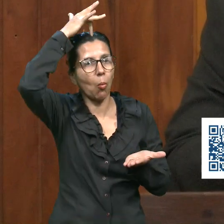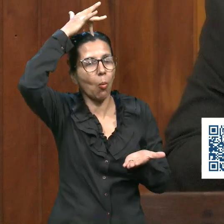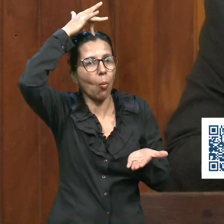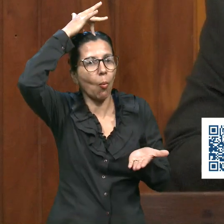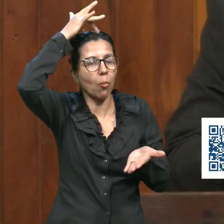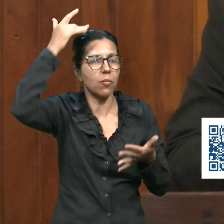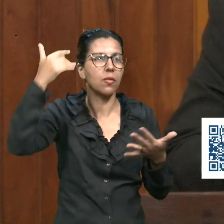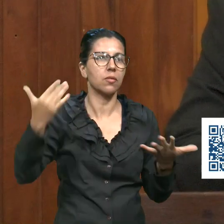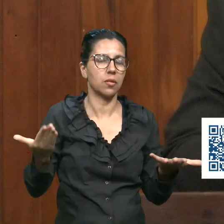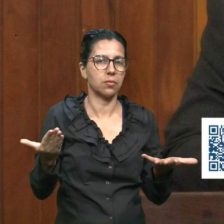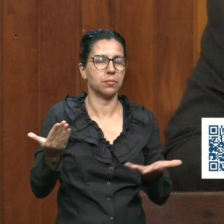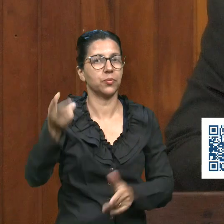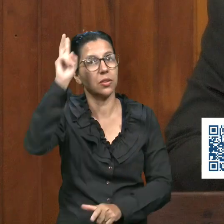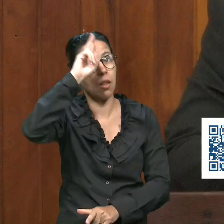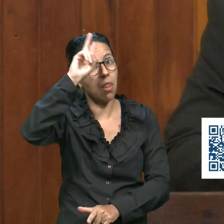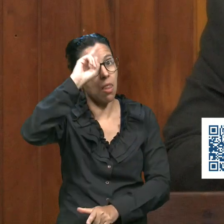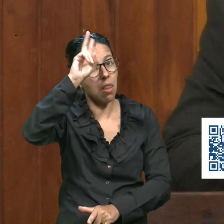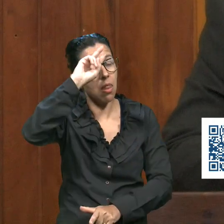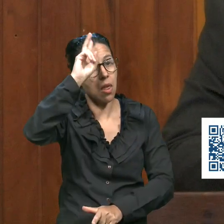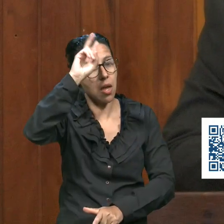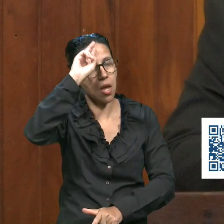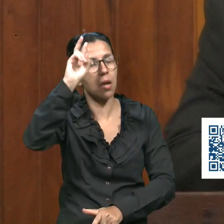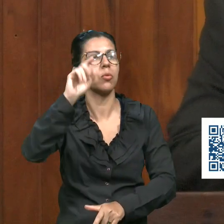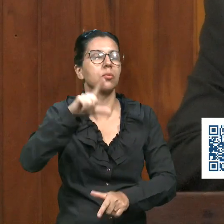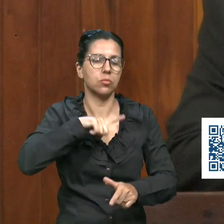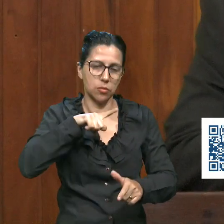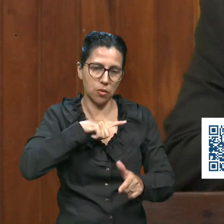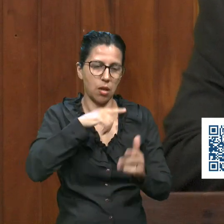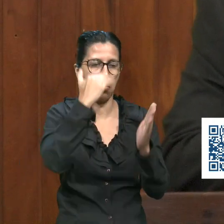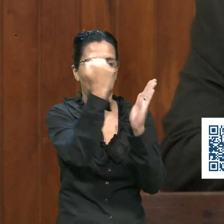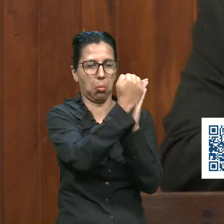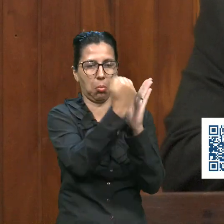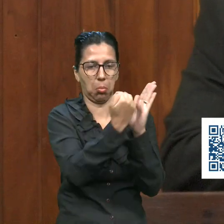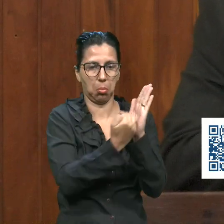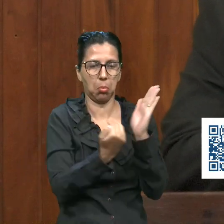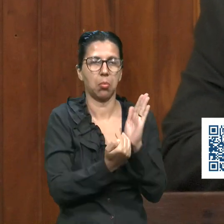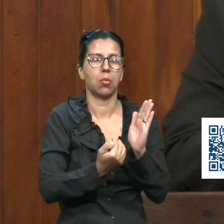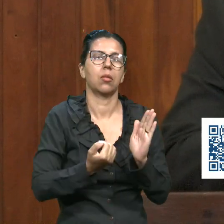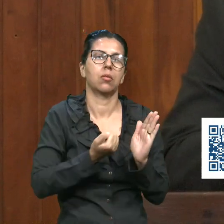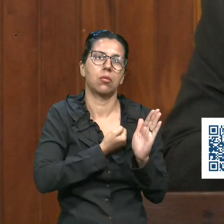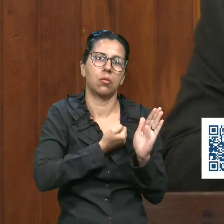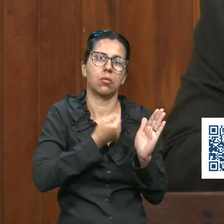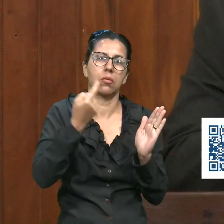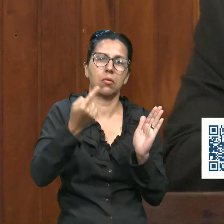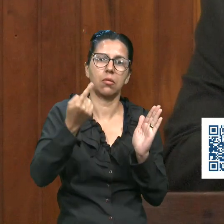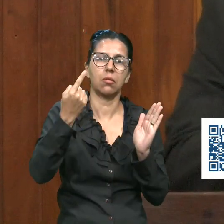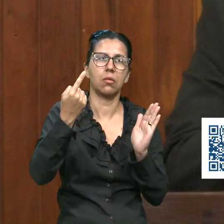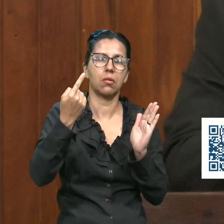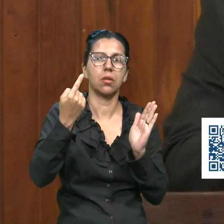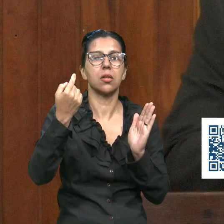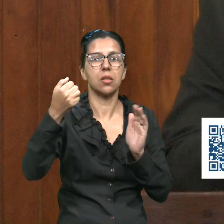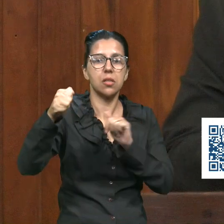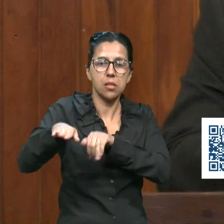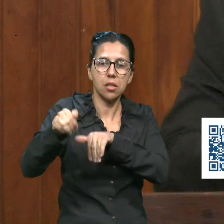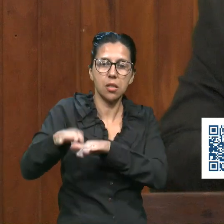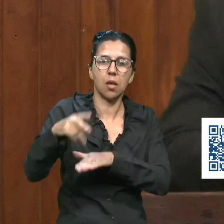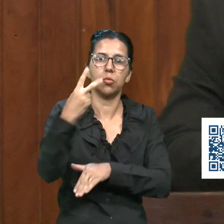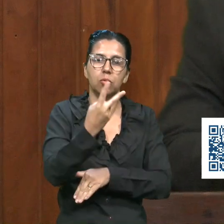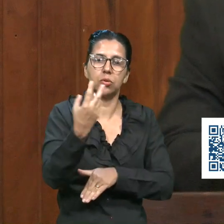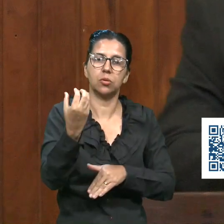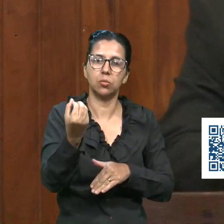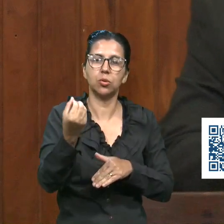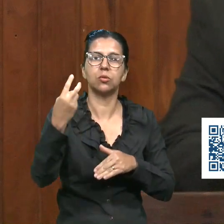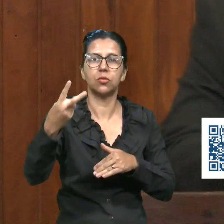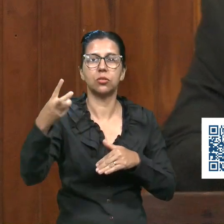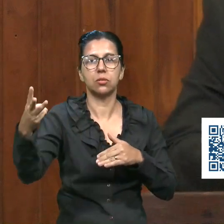todos que foi estabelecido um plano de ação conforme o Decreto Municipal 14.136, de setembro de 2023. No entanto,